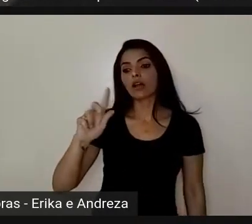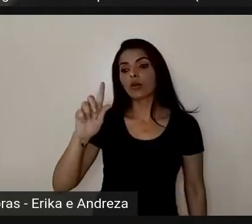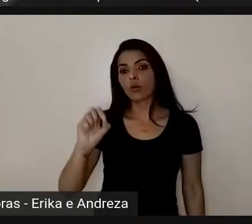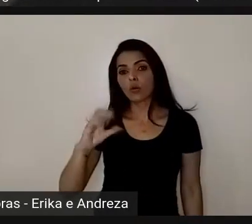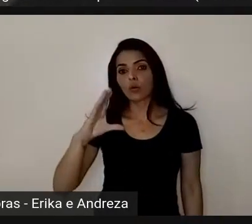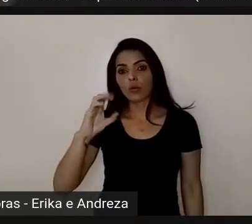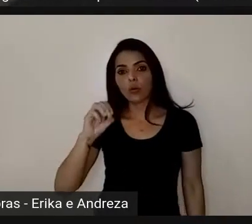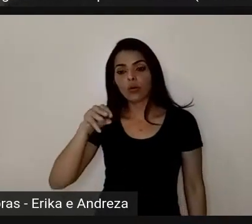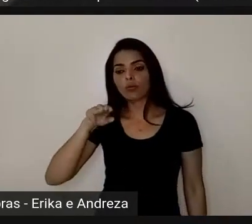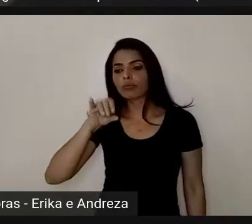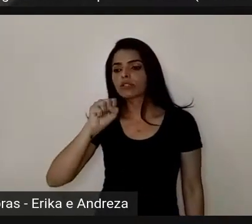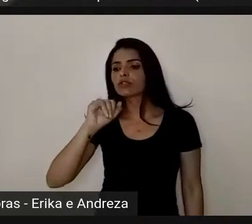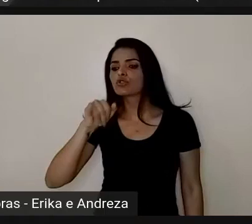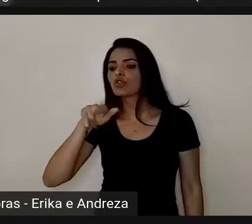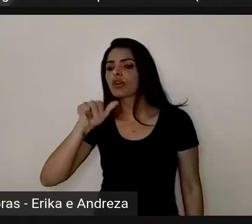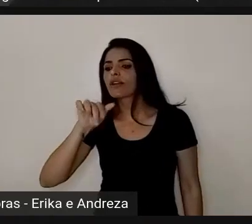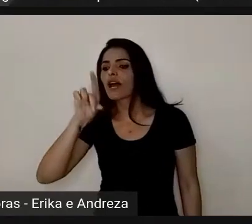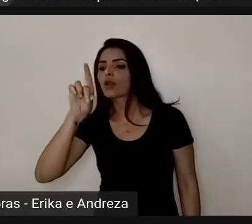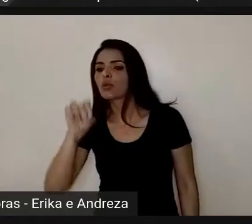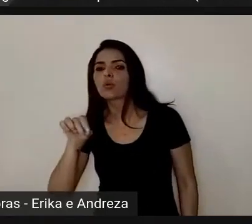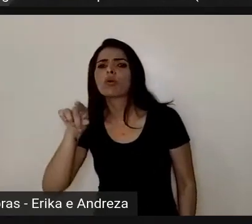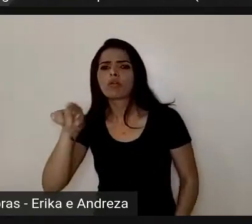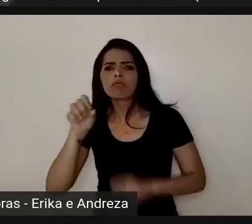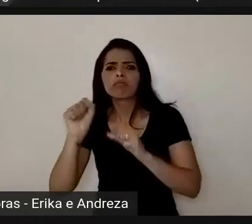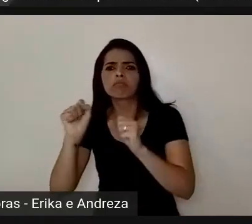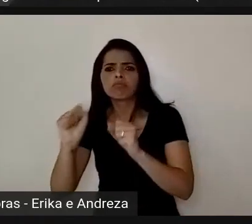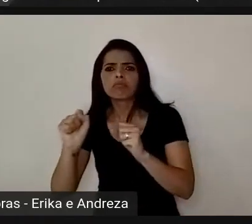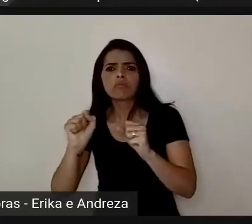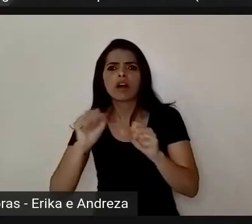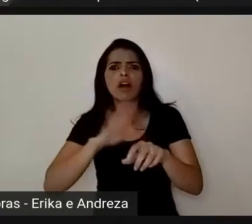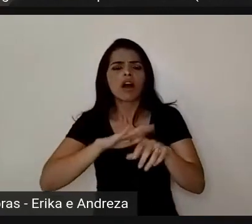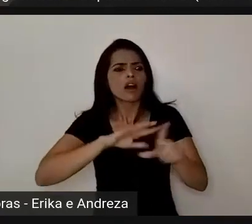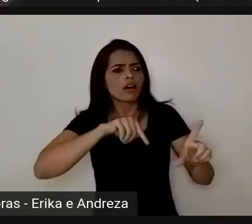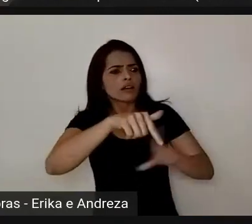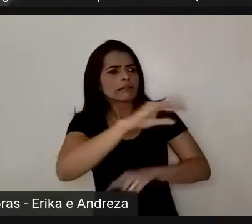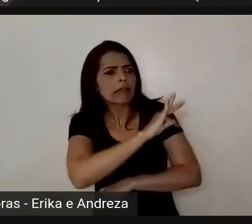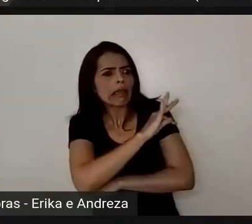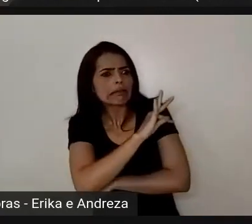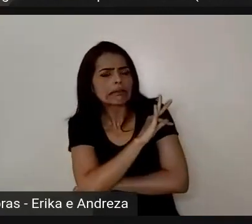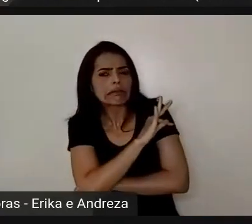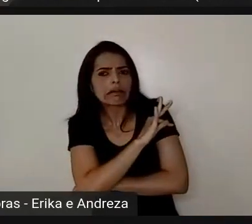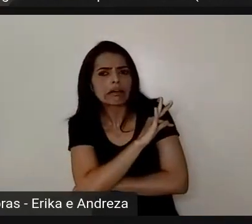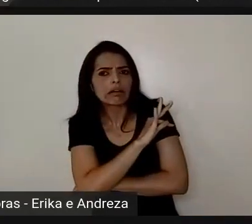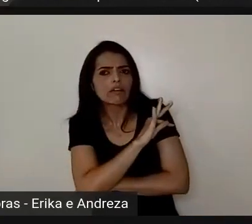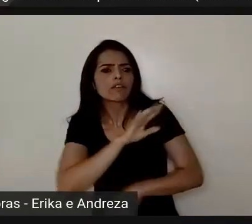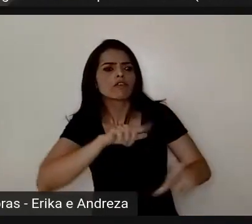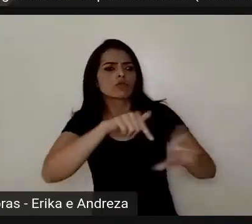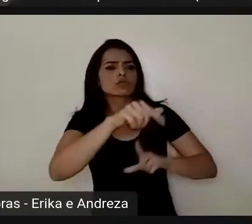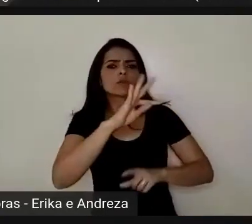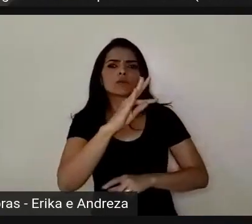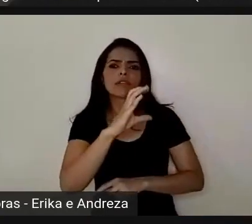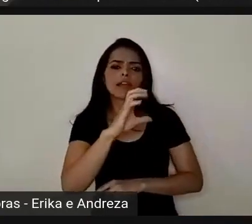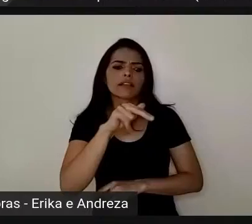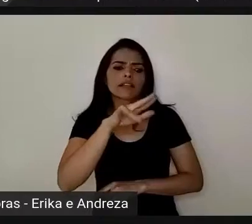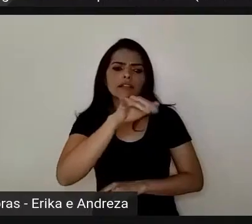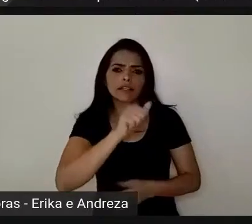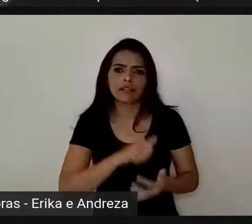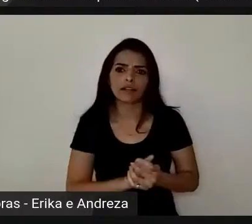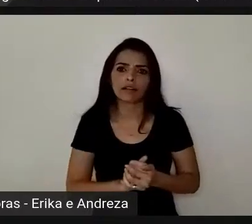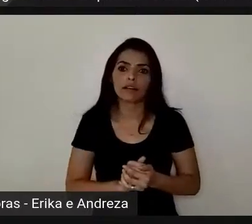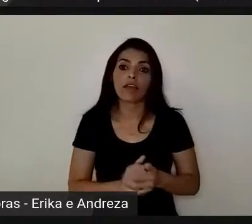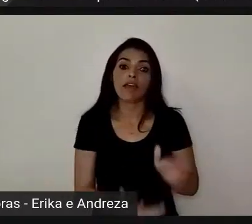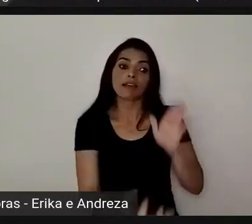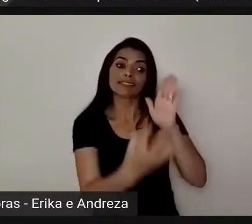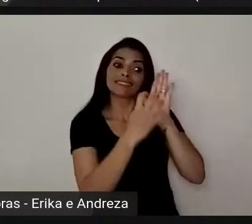precários, possam desempenhar atribuições técnicas. Hoje, como que funciona? Hoje a FC ela é privativa do servidor efetivo,